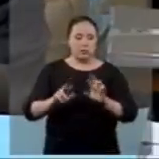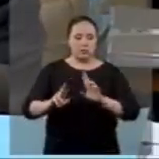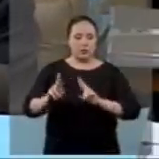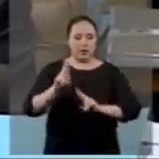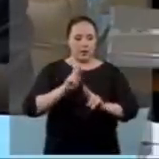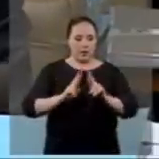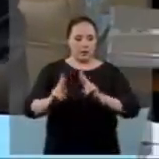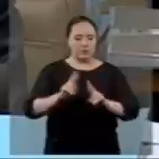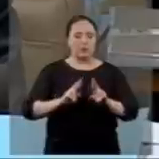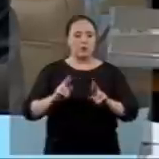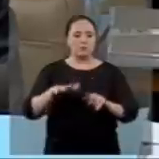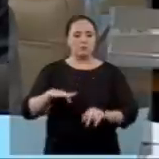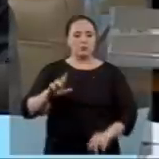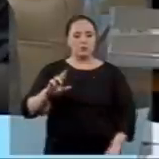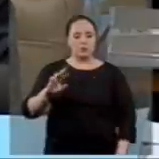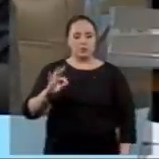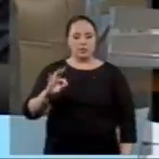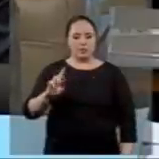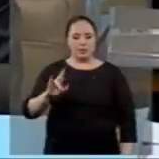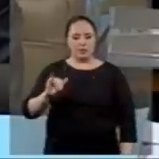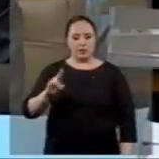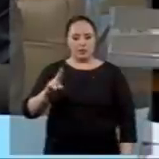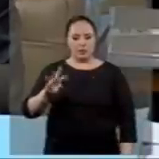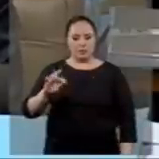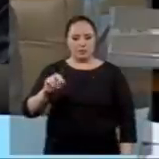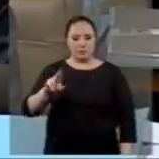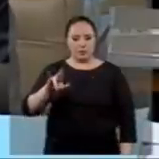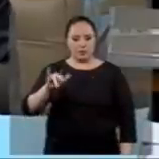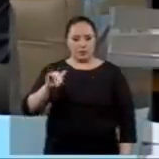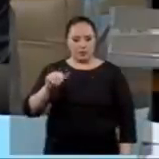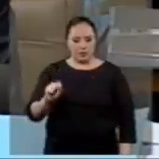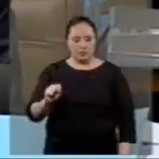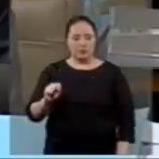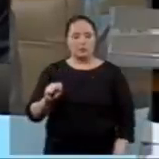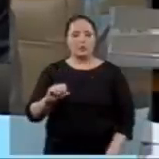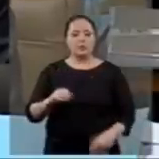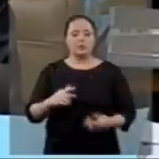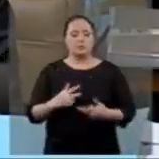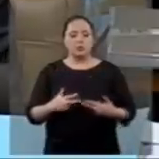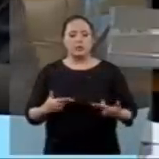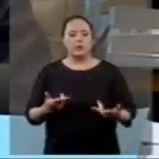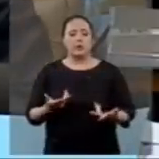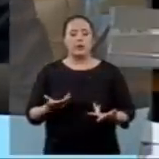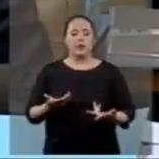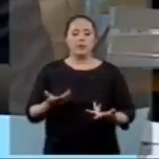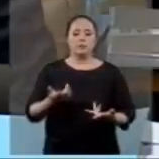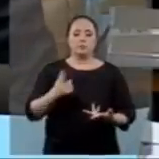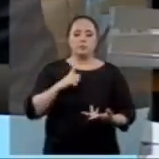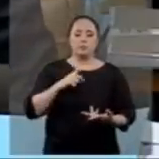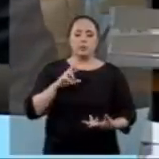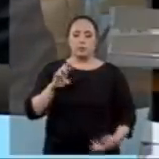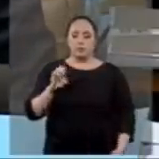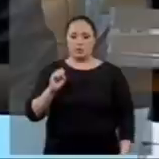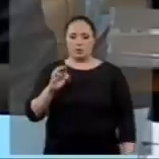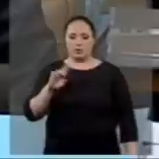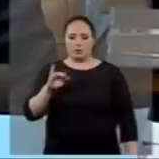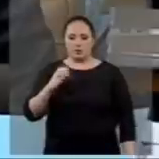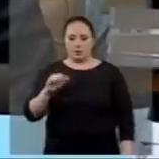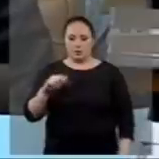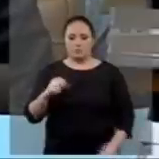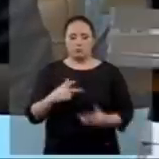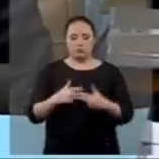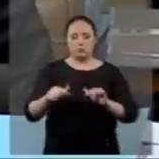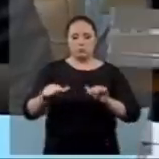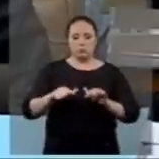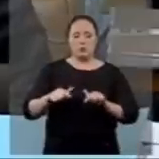relação tributária para, em função deles e mediante interdição ou grave restrição ao exercício da atividade